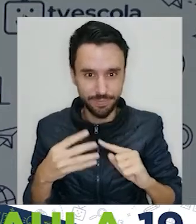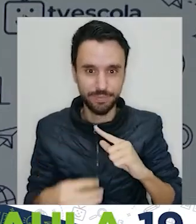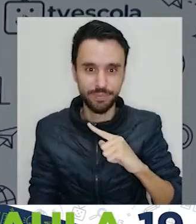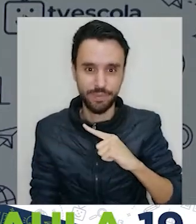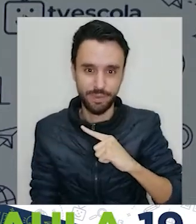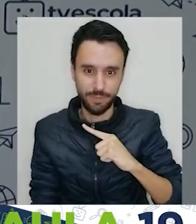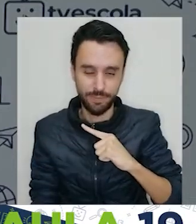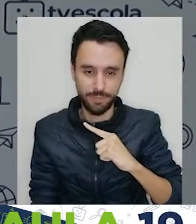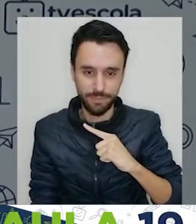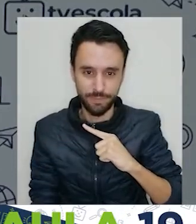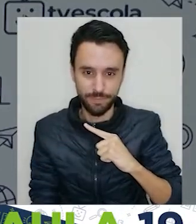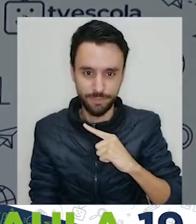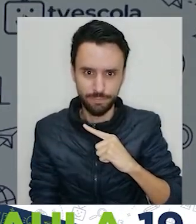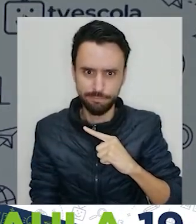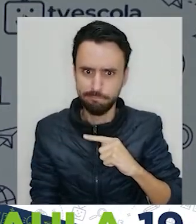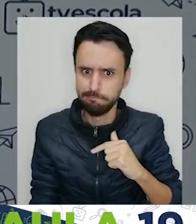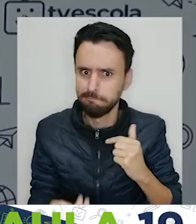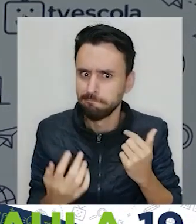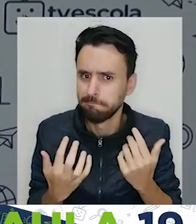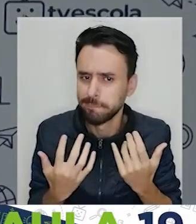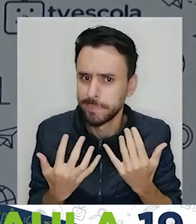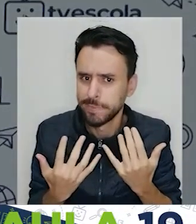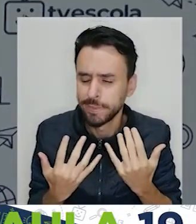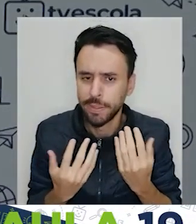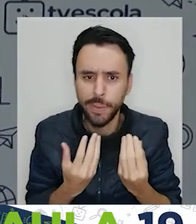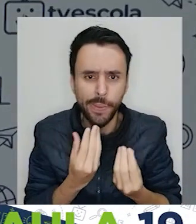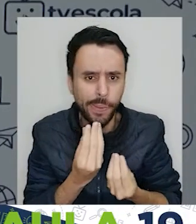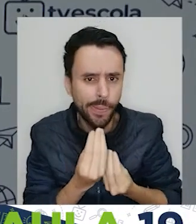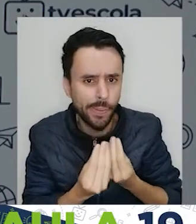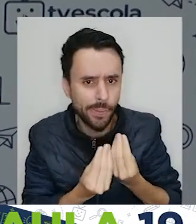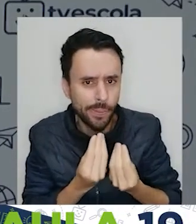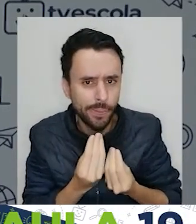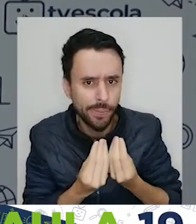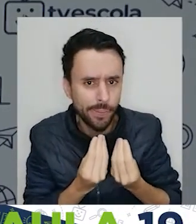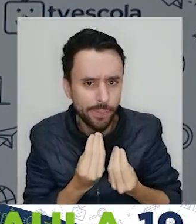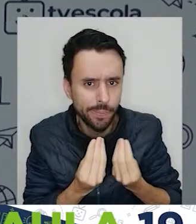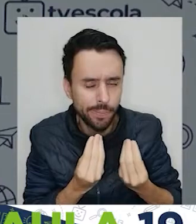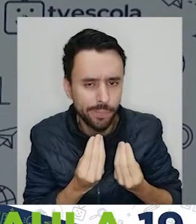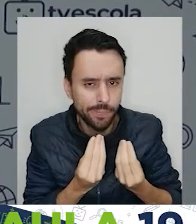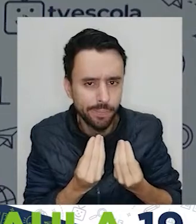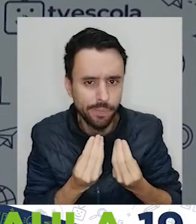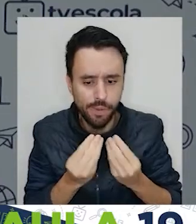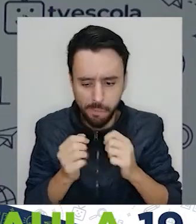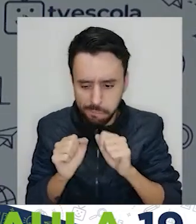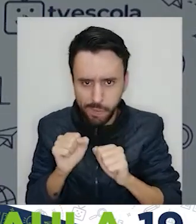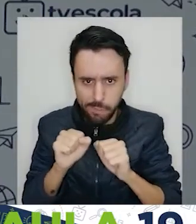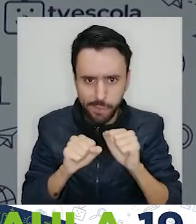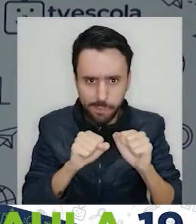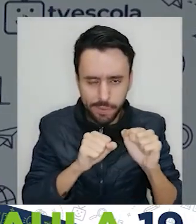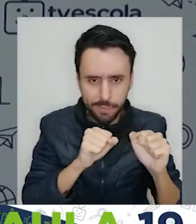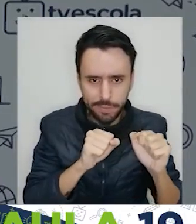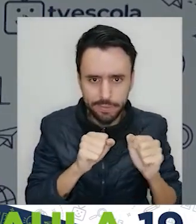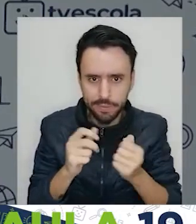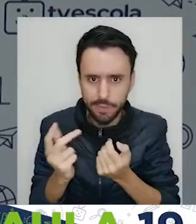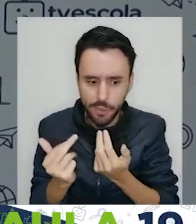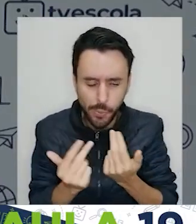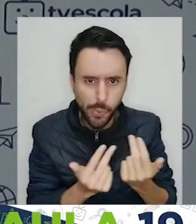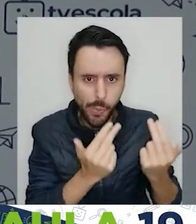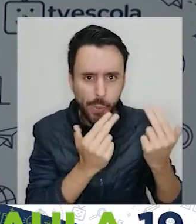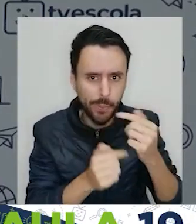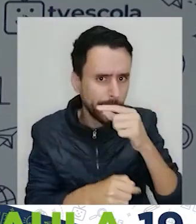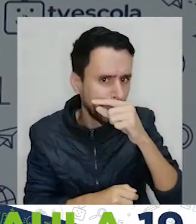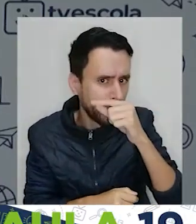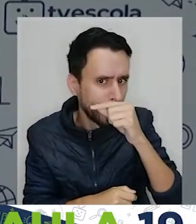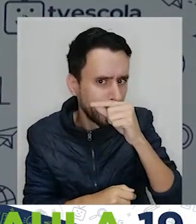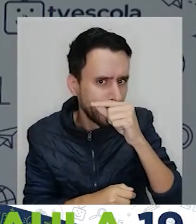8. E agora, será que ela deixou as pegadas da mesma forma que o passarinho?